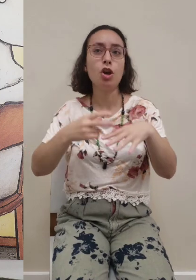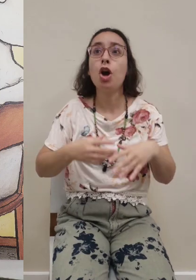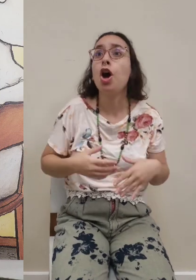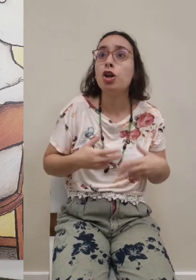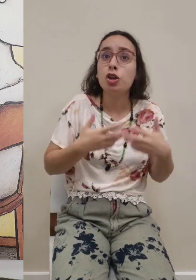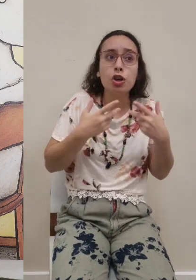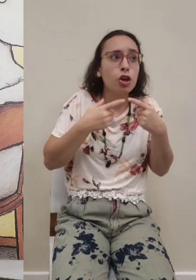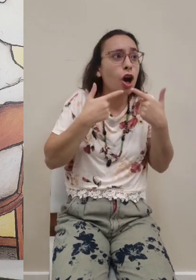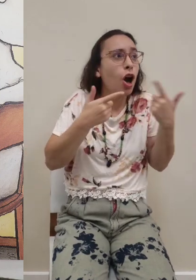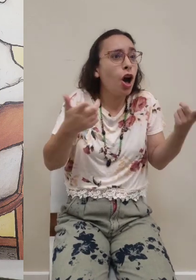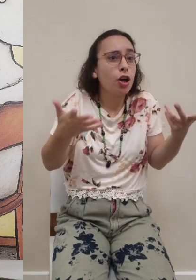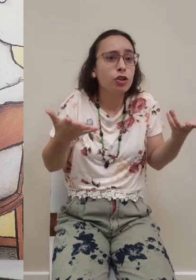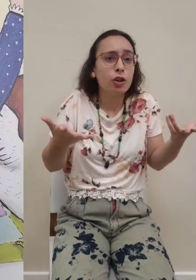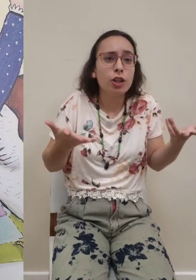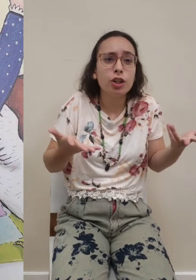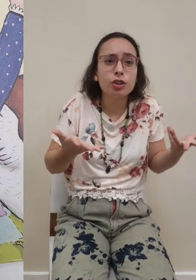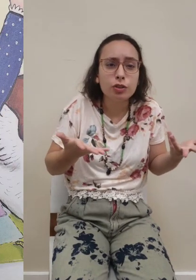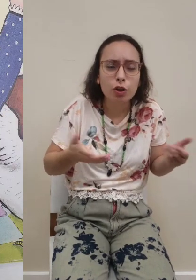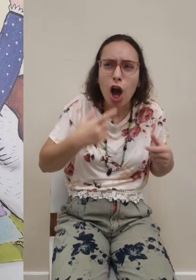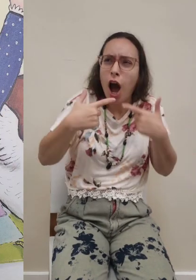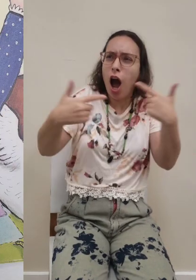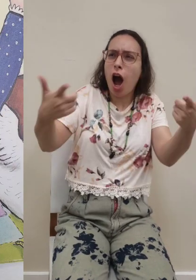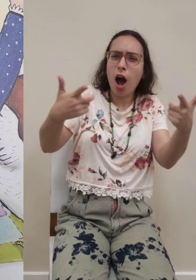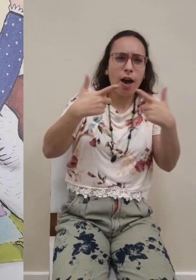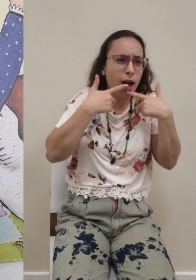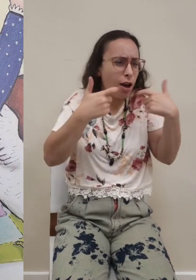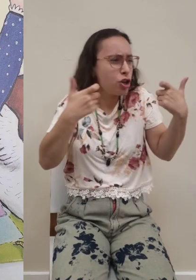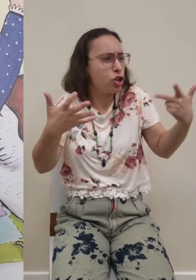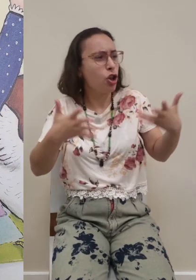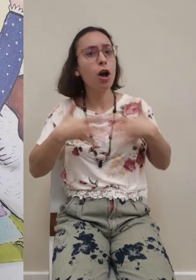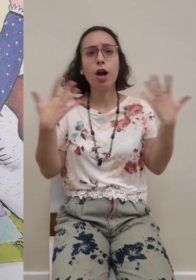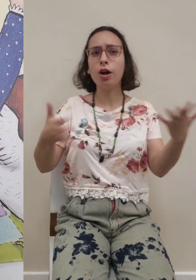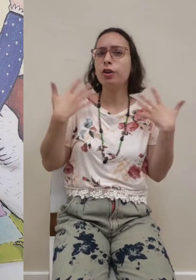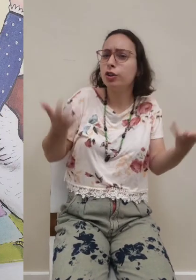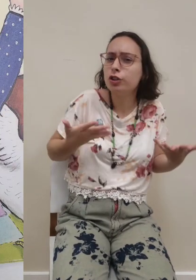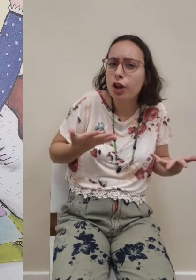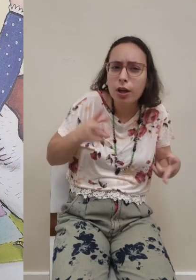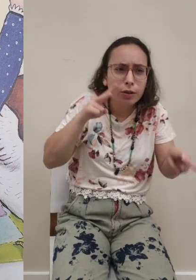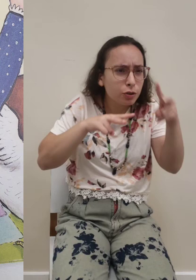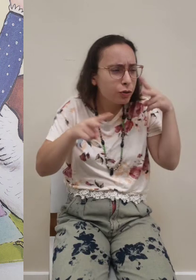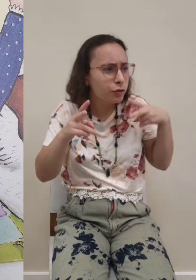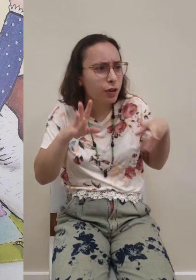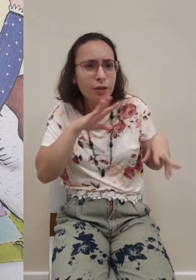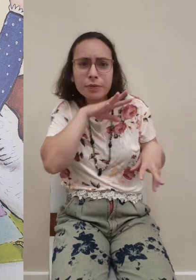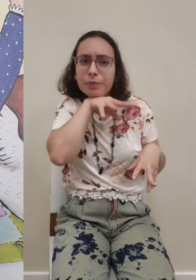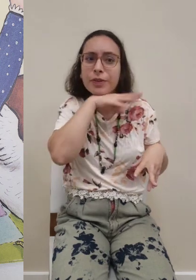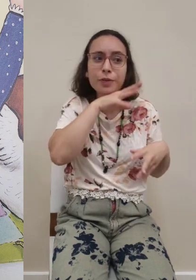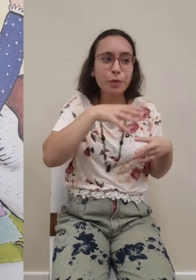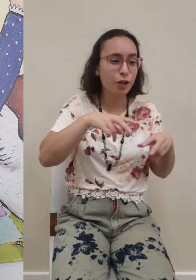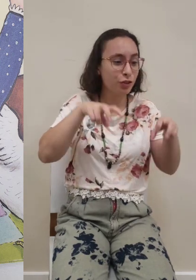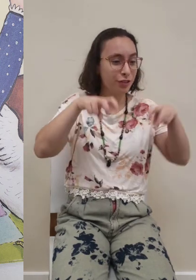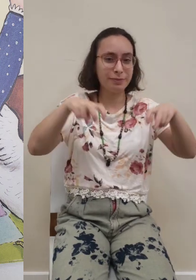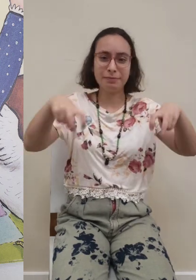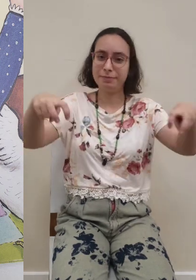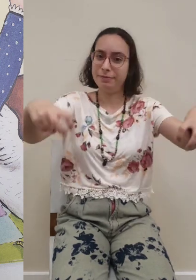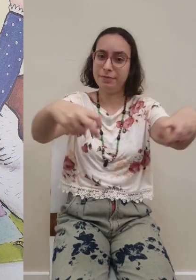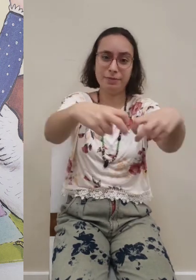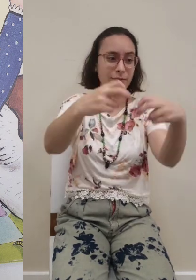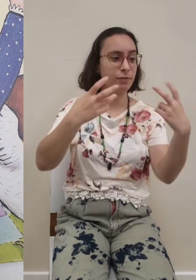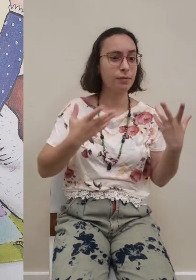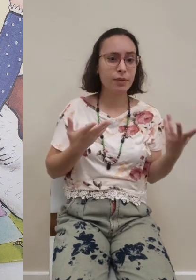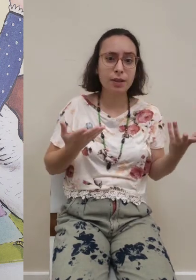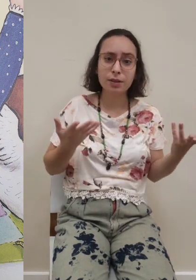Socorro! O que é isto? Gritou a velha surpresa, ao ver os animais sentados à mesa. Não